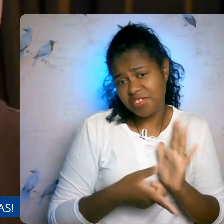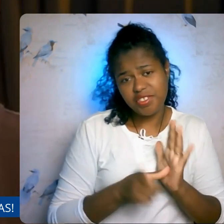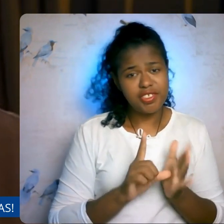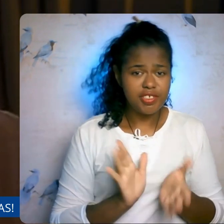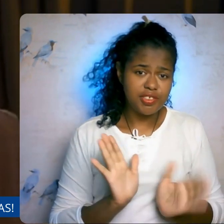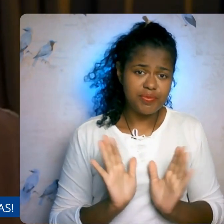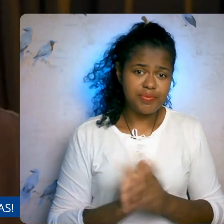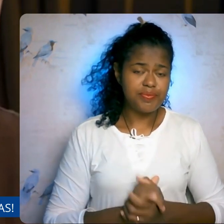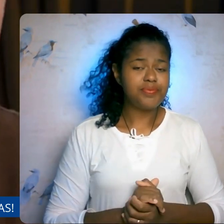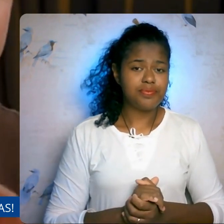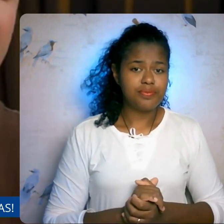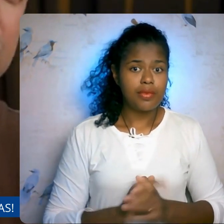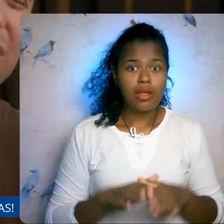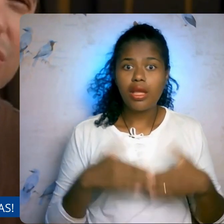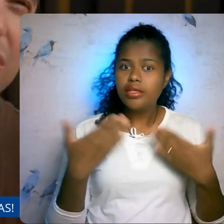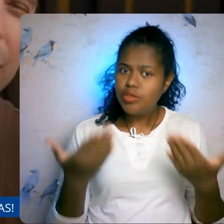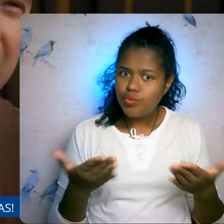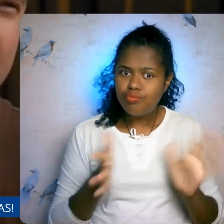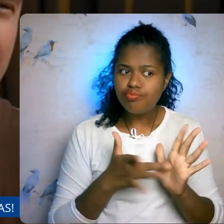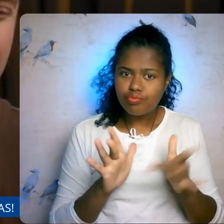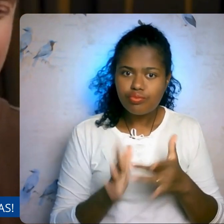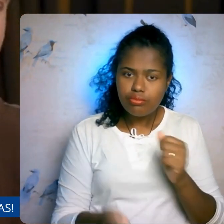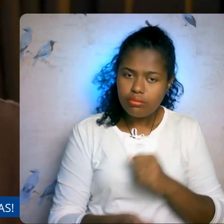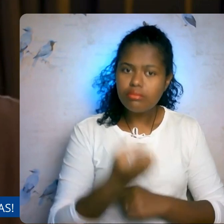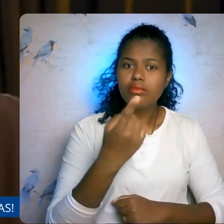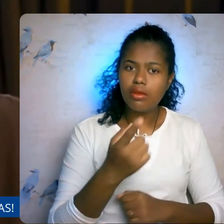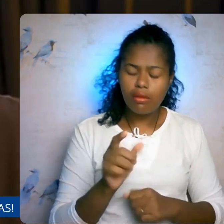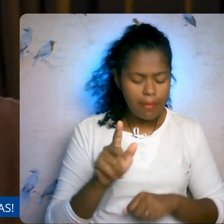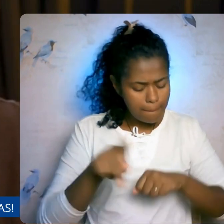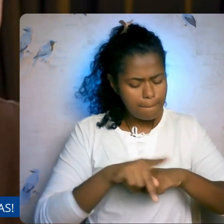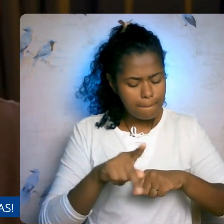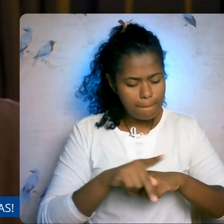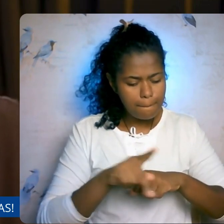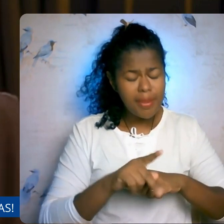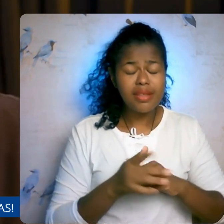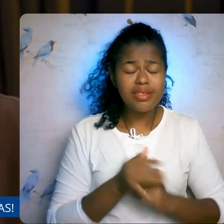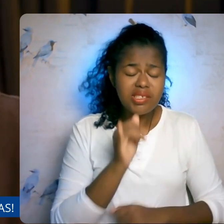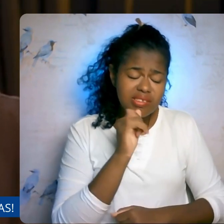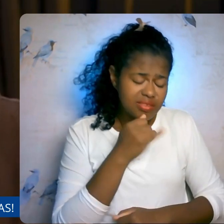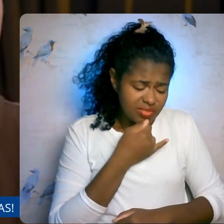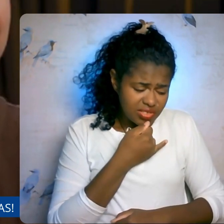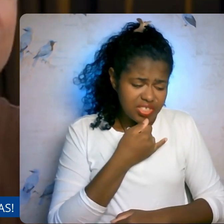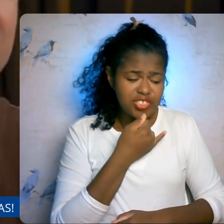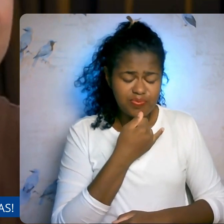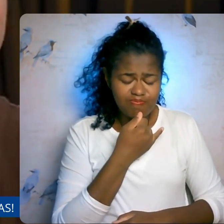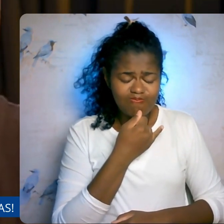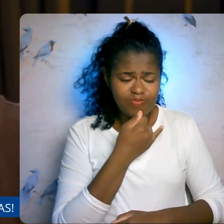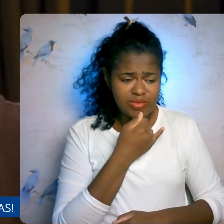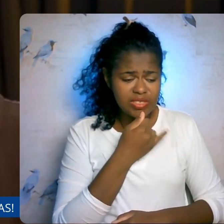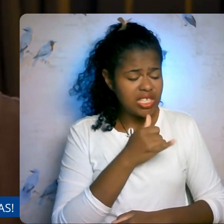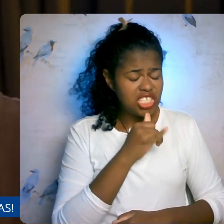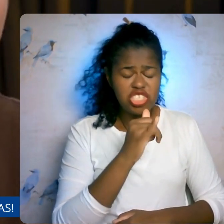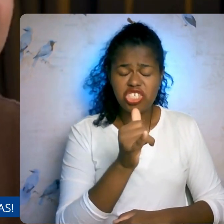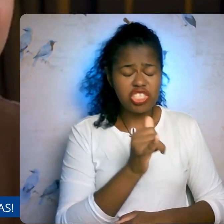antes. É neste contexto que Jesus aparece para ele. Pedro desanimado. Pedro havia negado